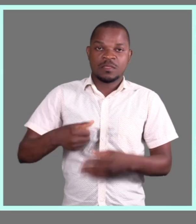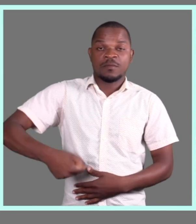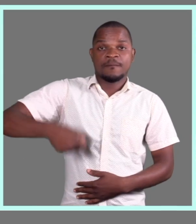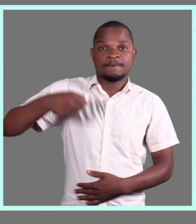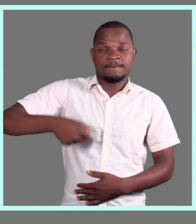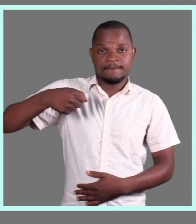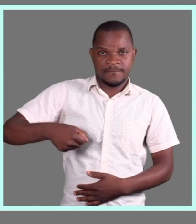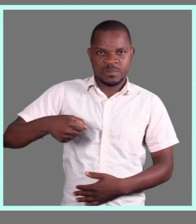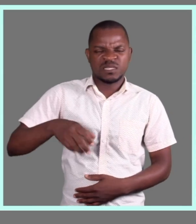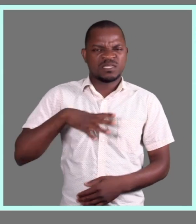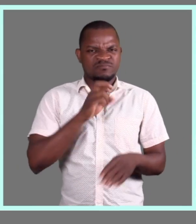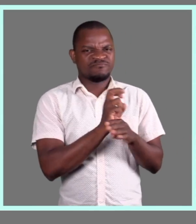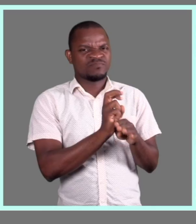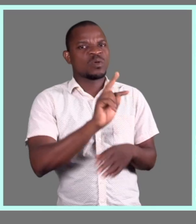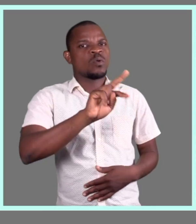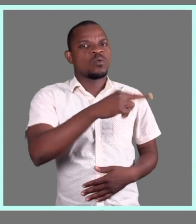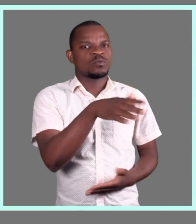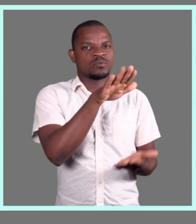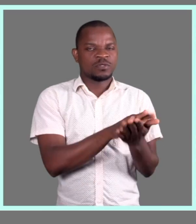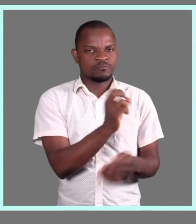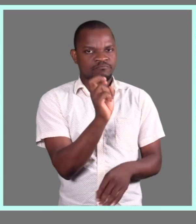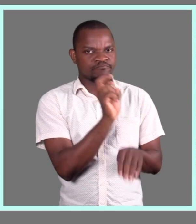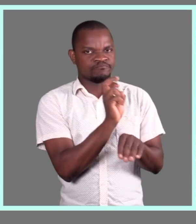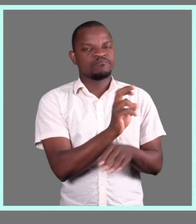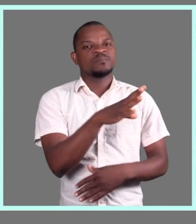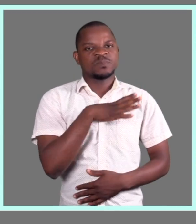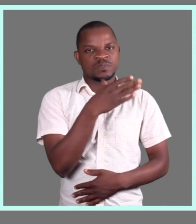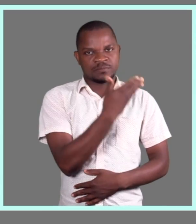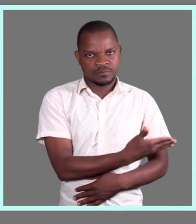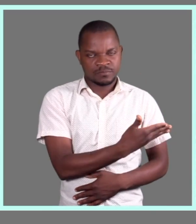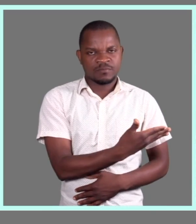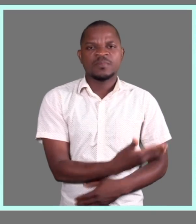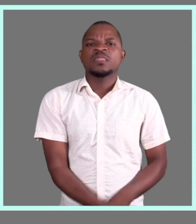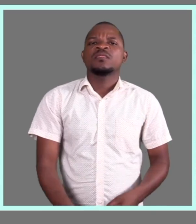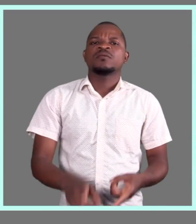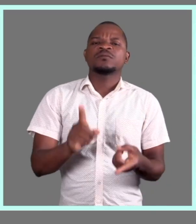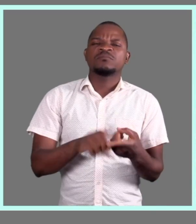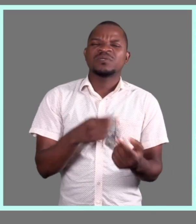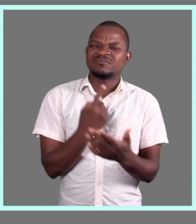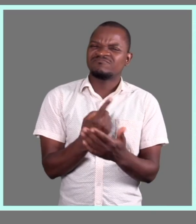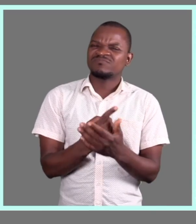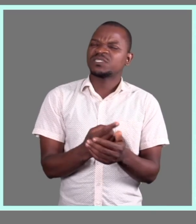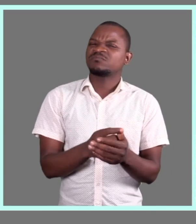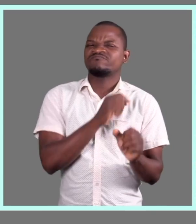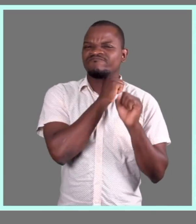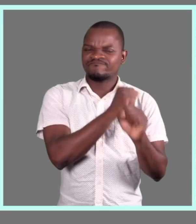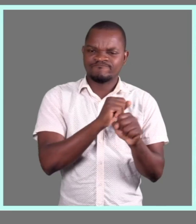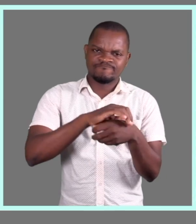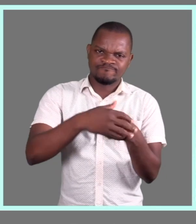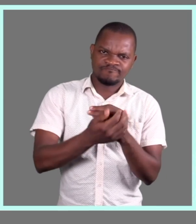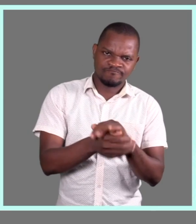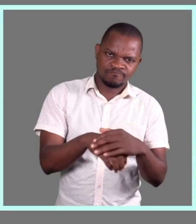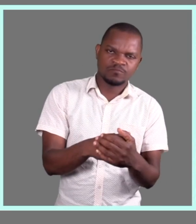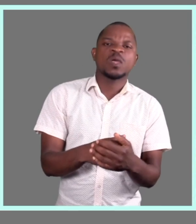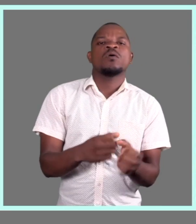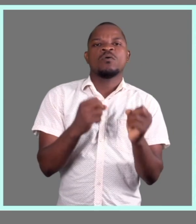para lavar as mãos, só que está do outro lado, esse lado em casa. Então tem que lavar